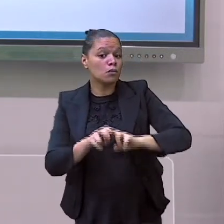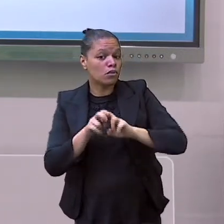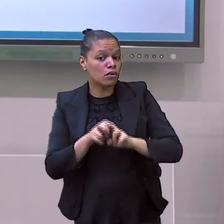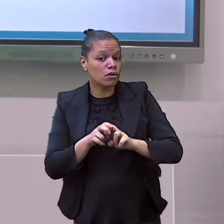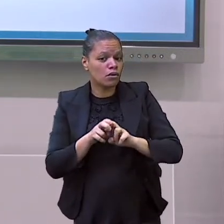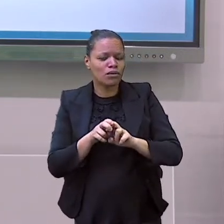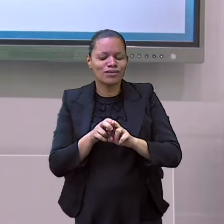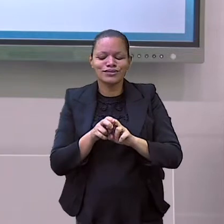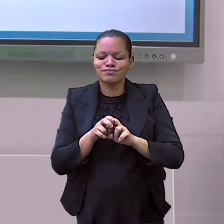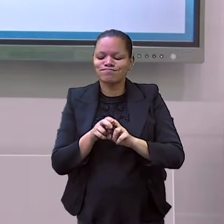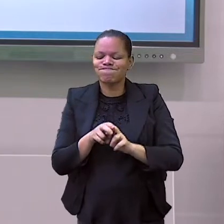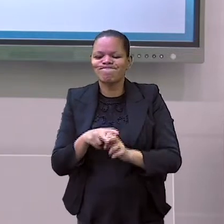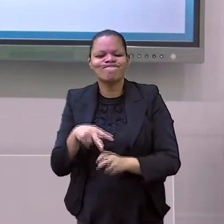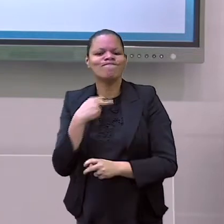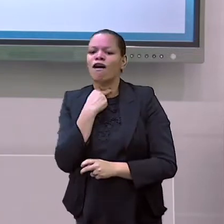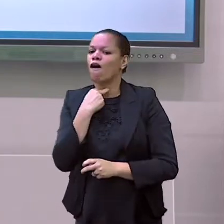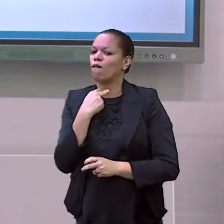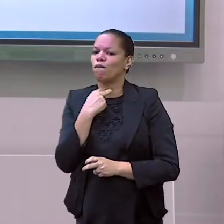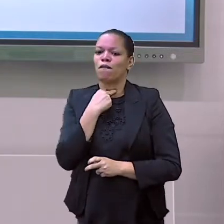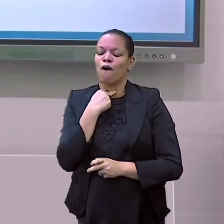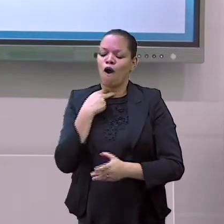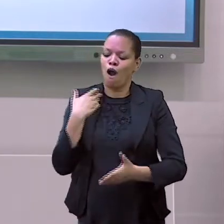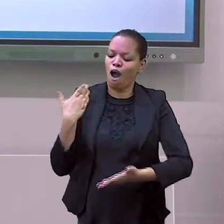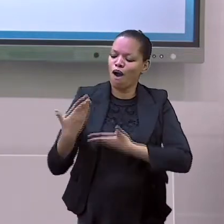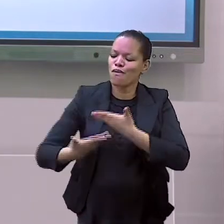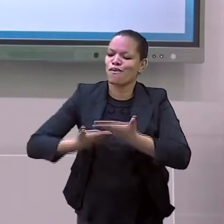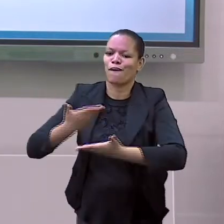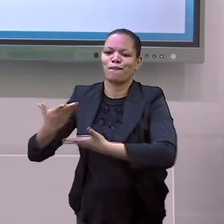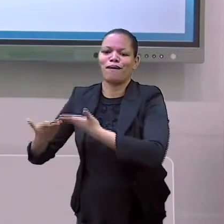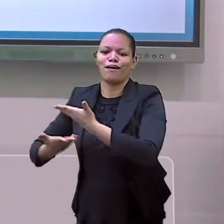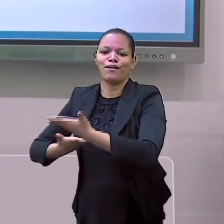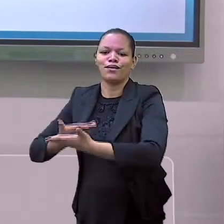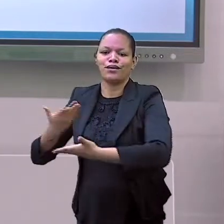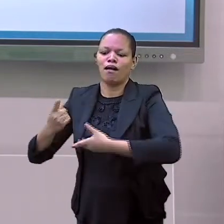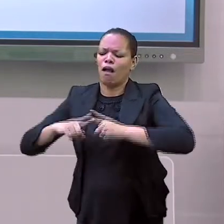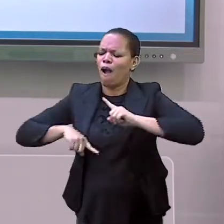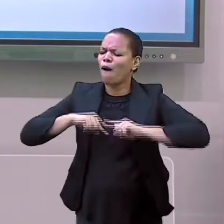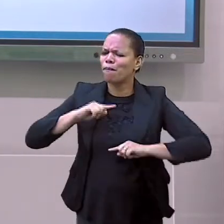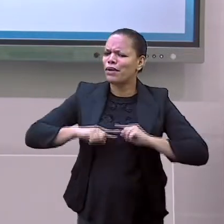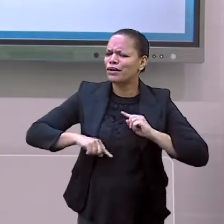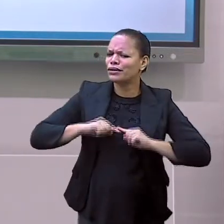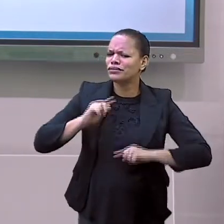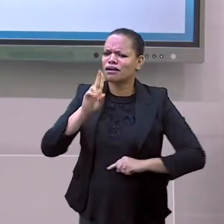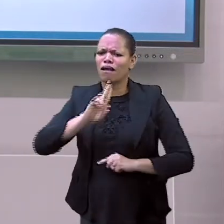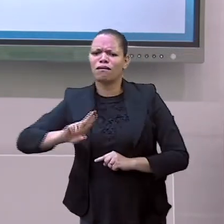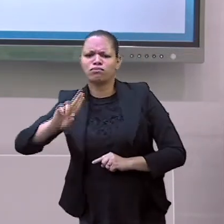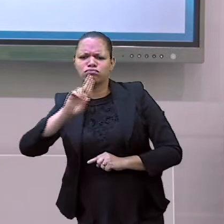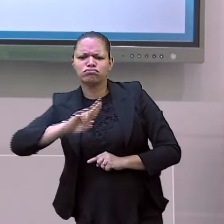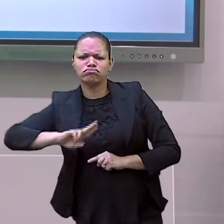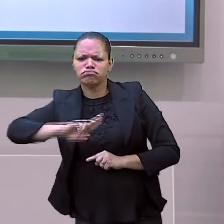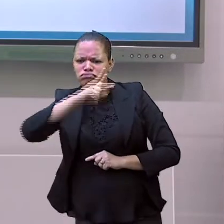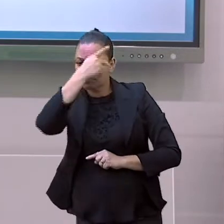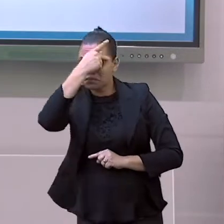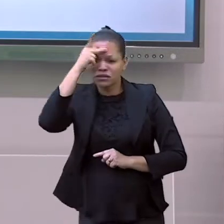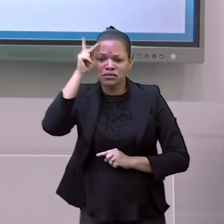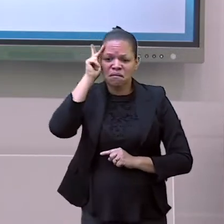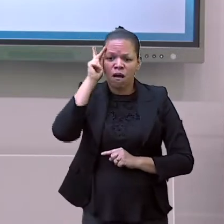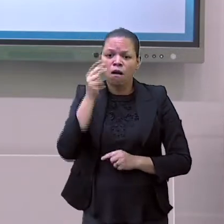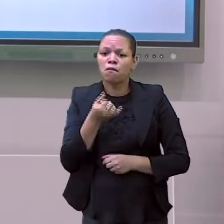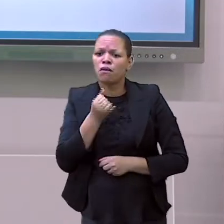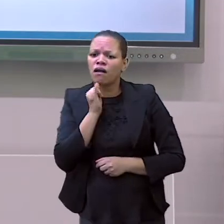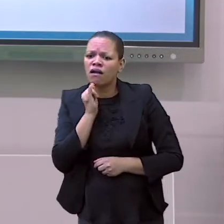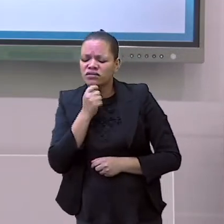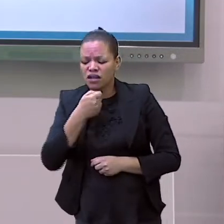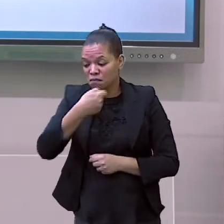estar compartilhando objetos de uso pessoal. Escova de dente, toalha